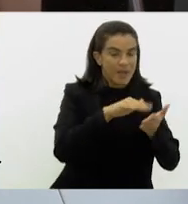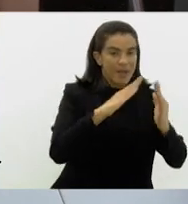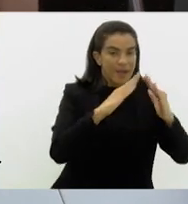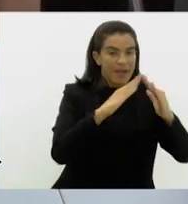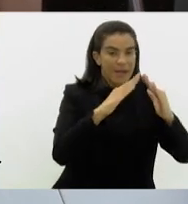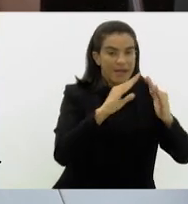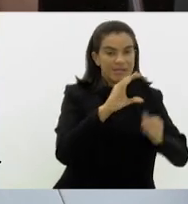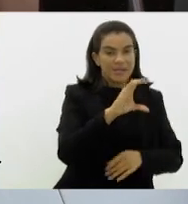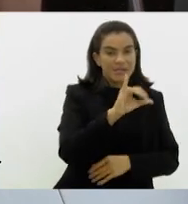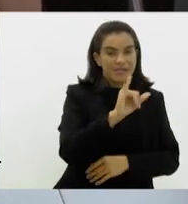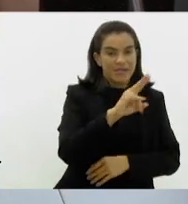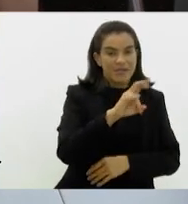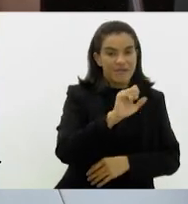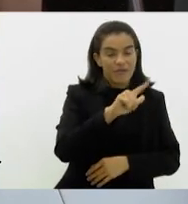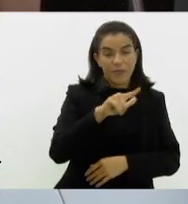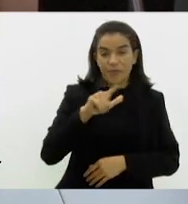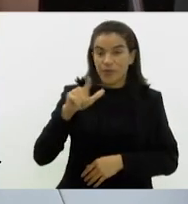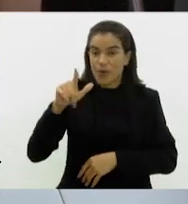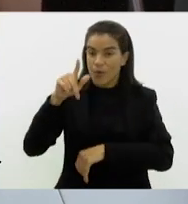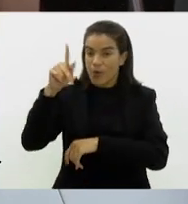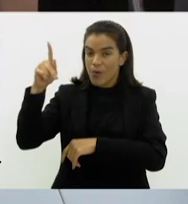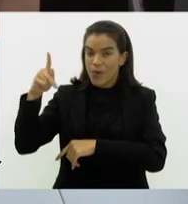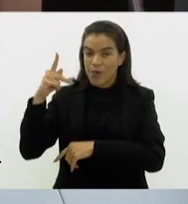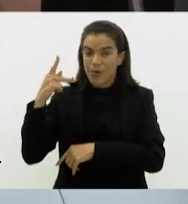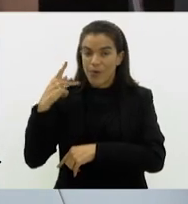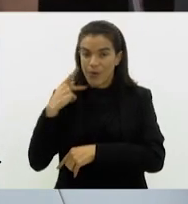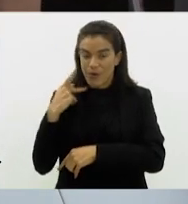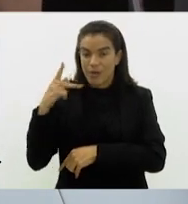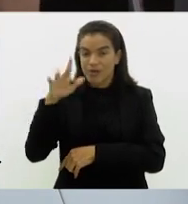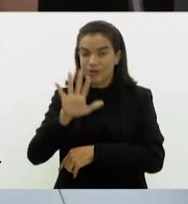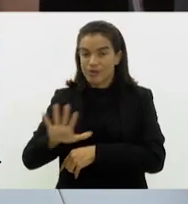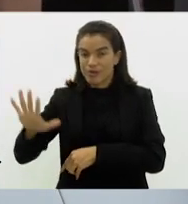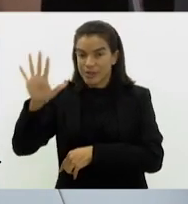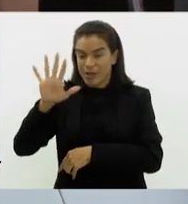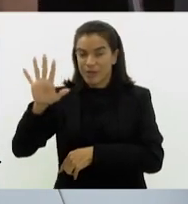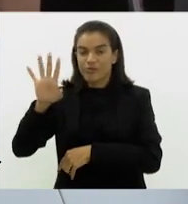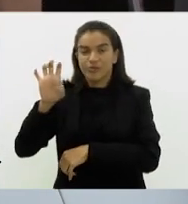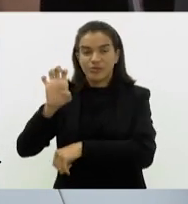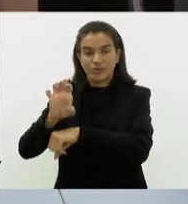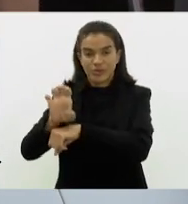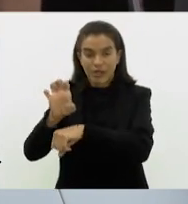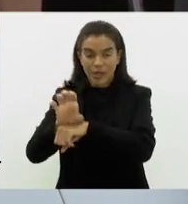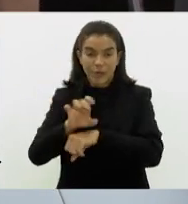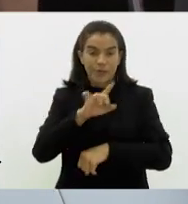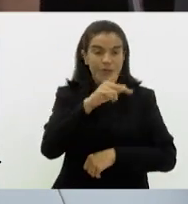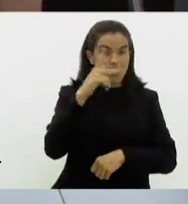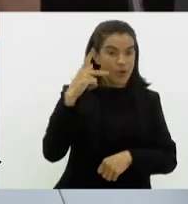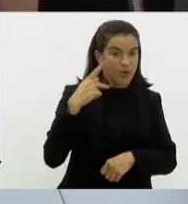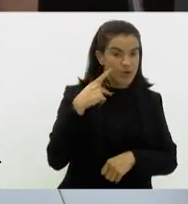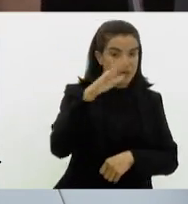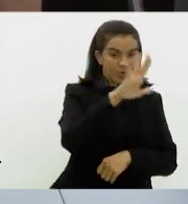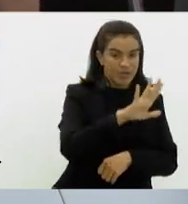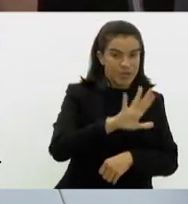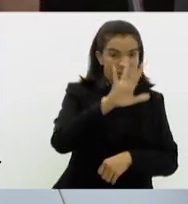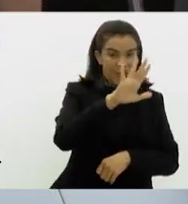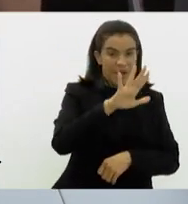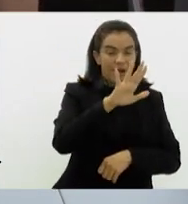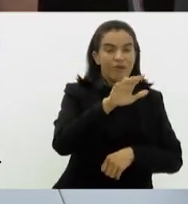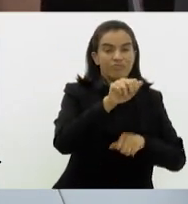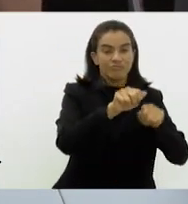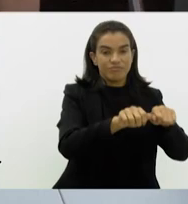o Procurador-Geral do Estado, o Procurador-Geral da Assembleia,